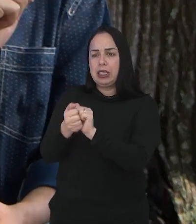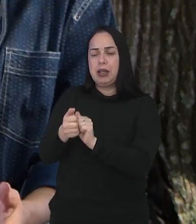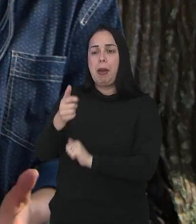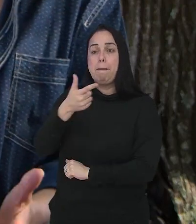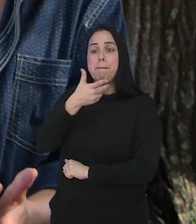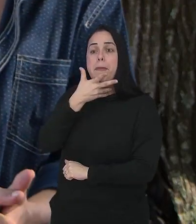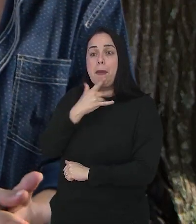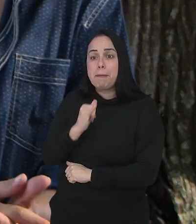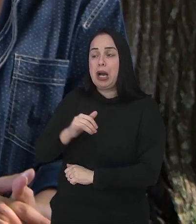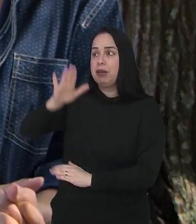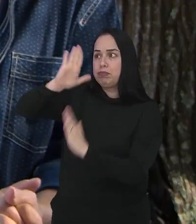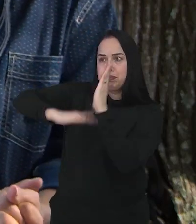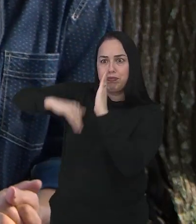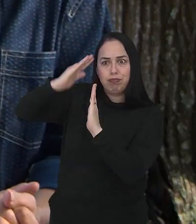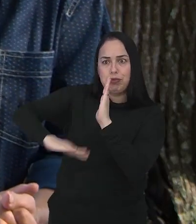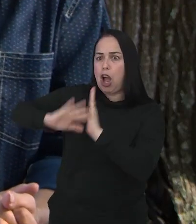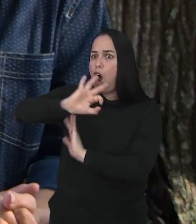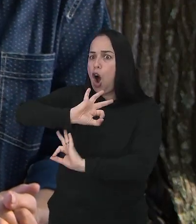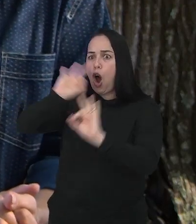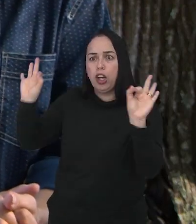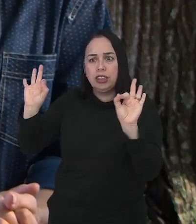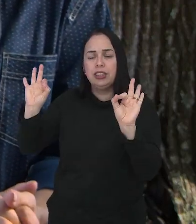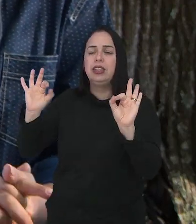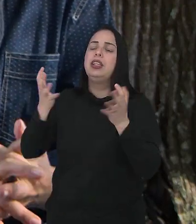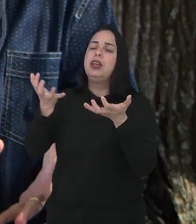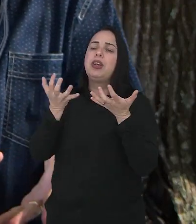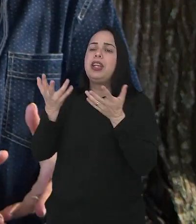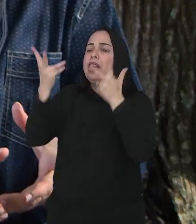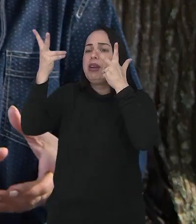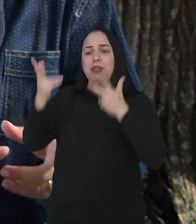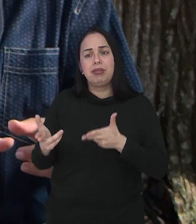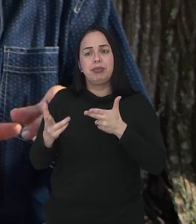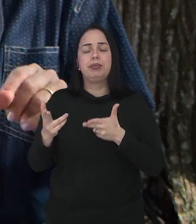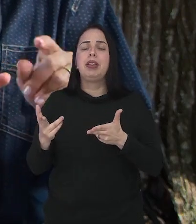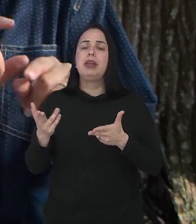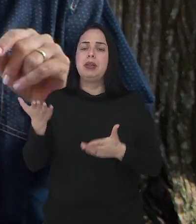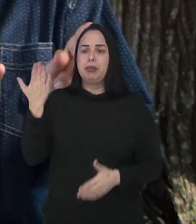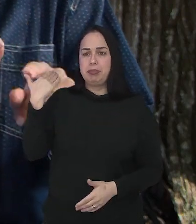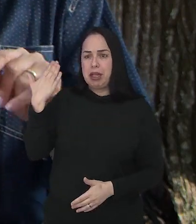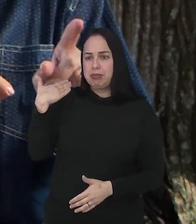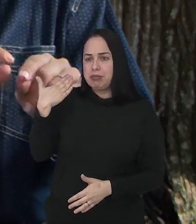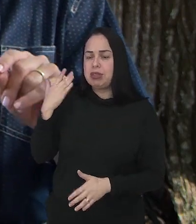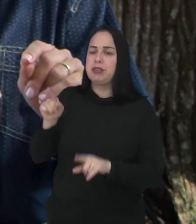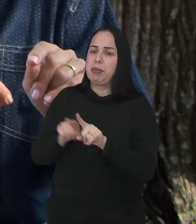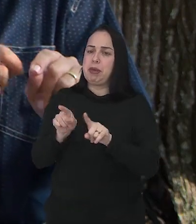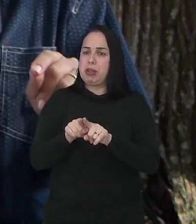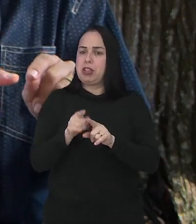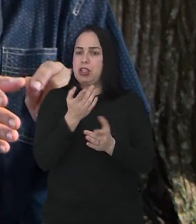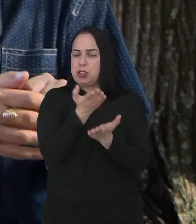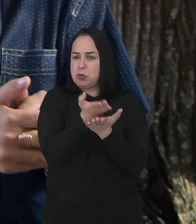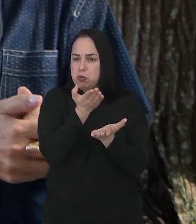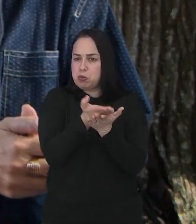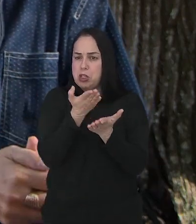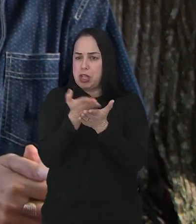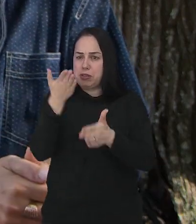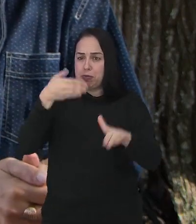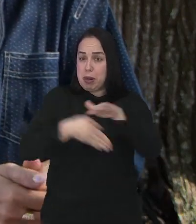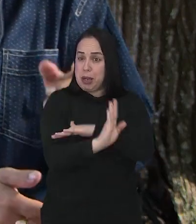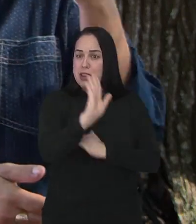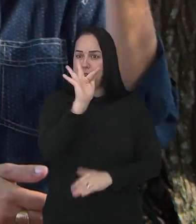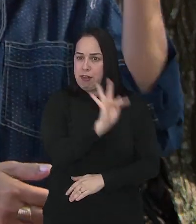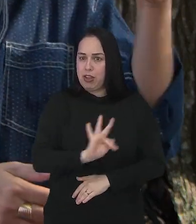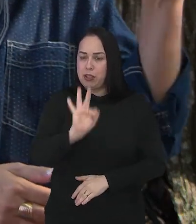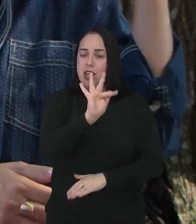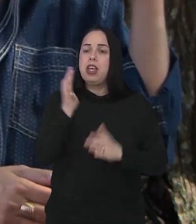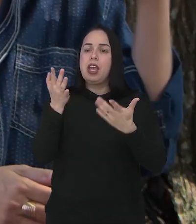pai pintava muito bem, então eu queria fazer artes plásticas. Na época de me formar, em entrar em uma faculdade.